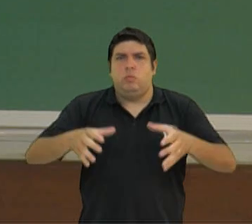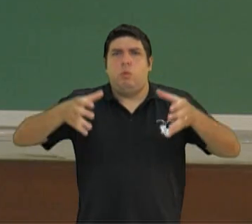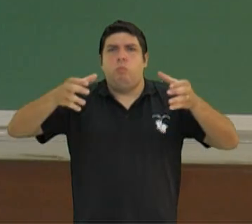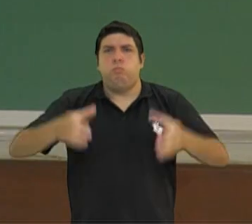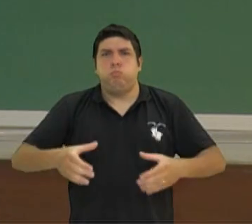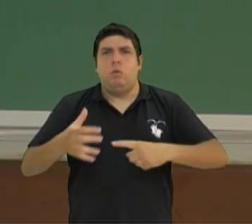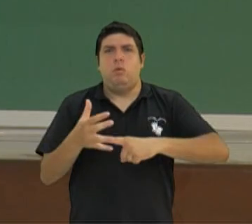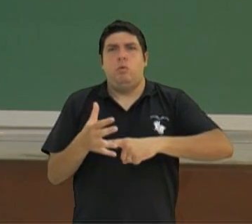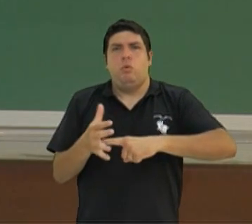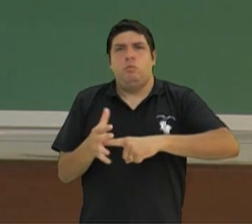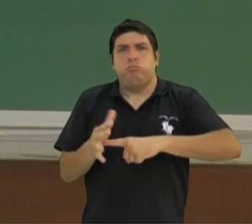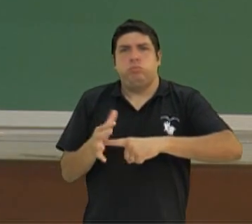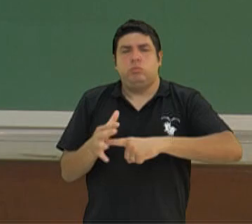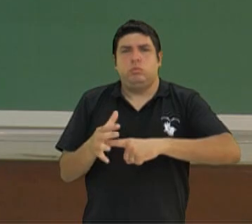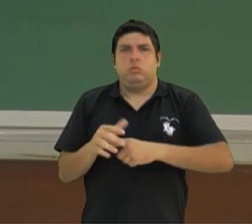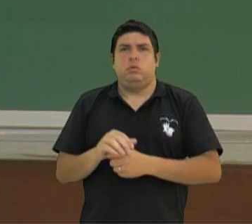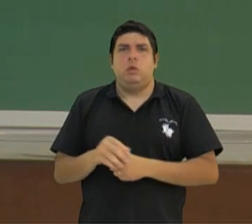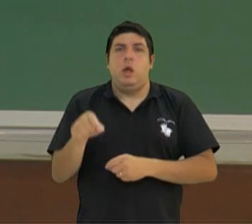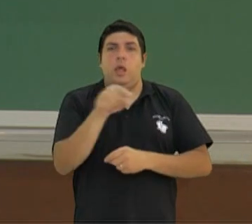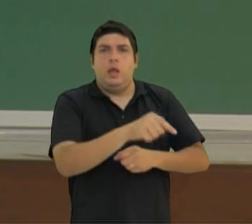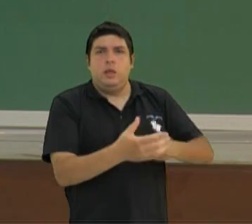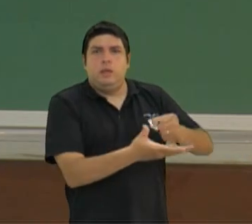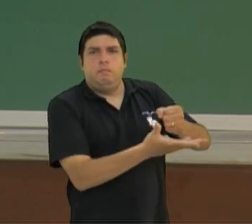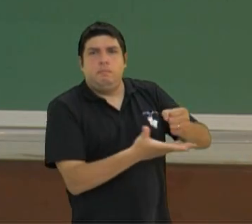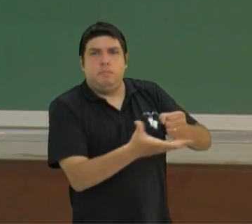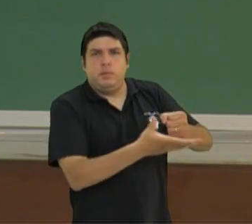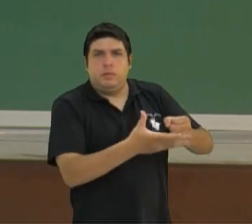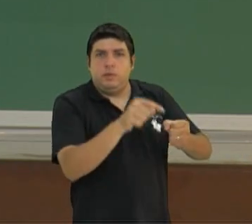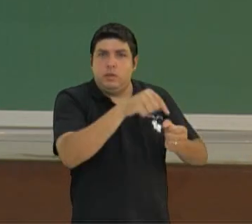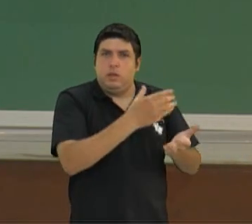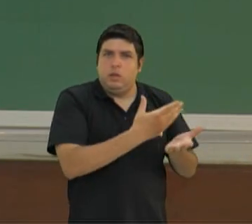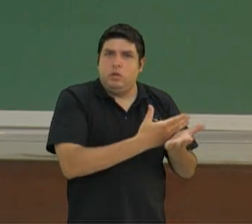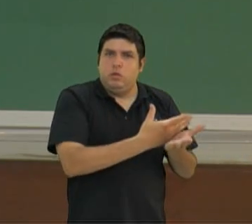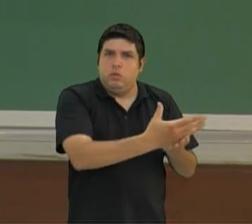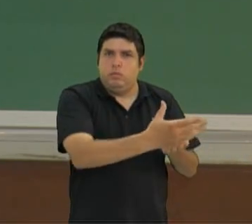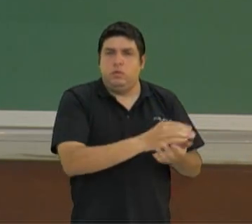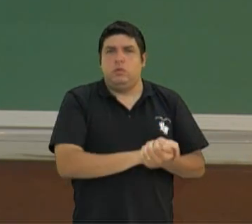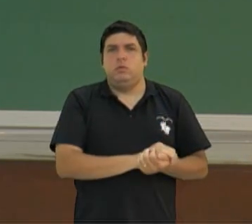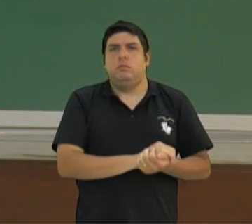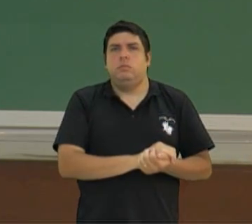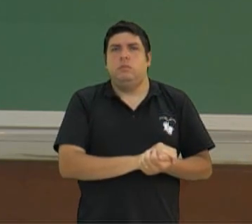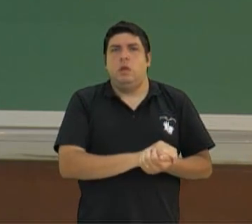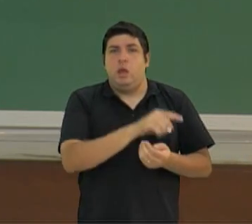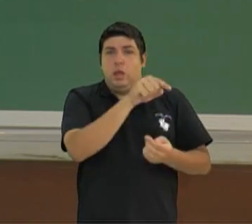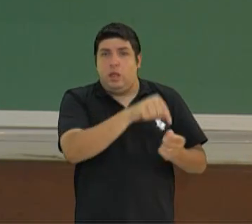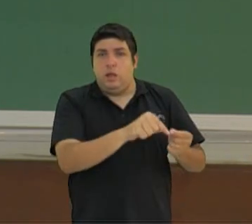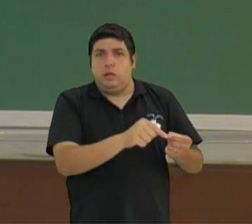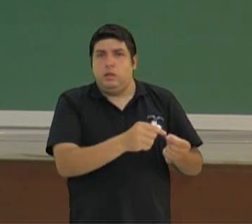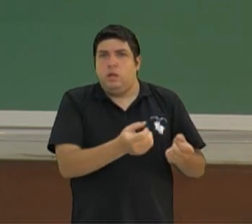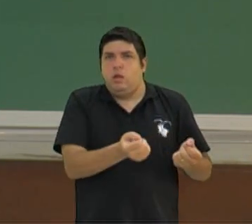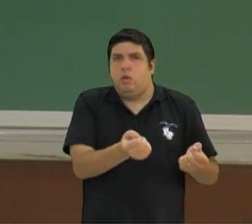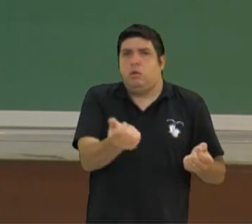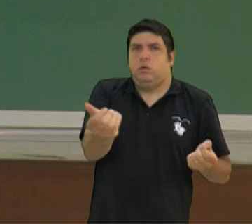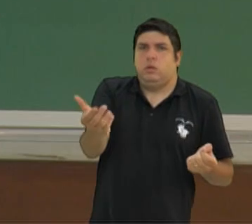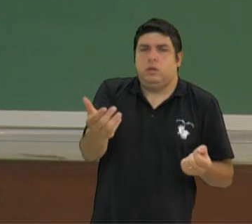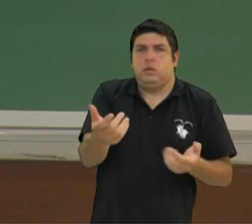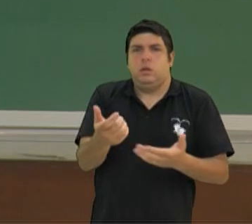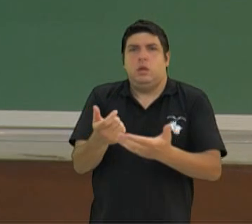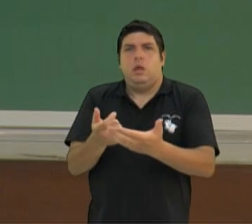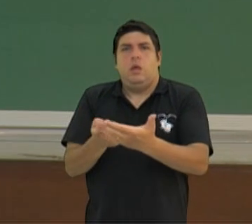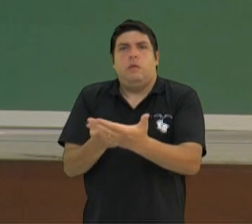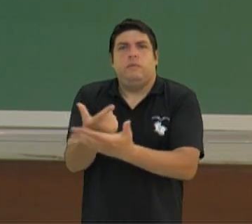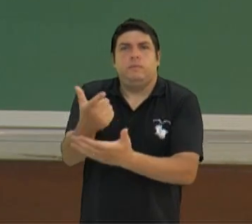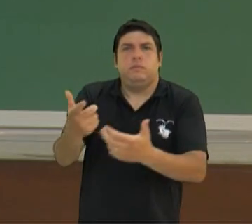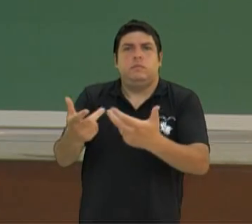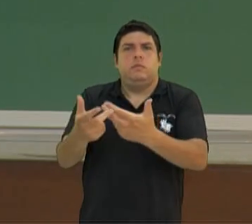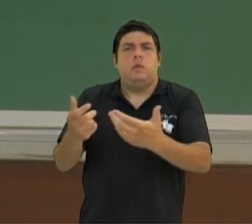base, é o início, certo? Ela vai fornecer tanto para o número 3 aqui, que são as indústrias de bens e consumo, quanto